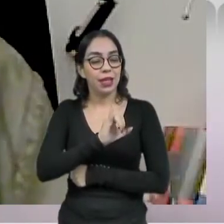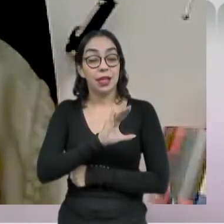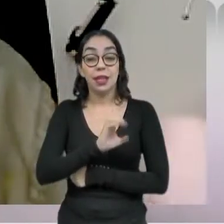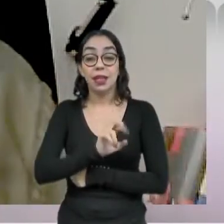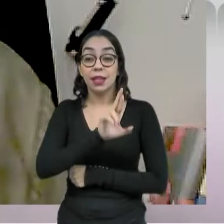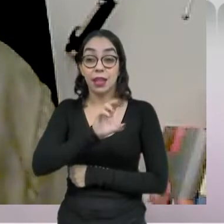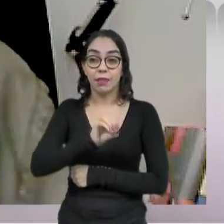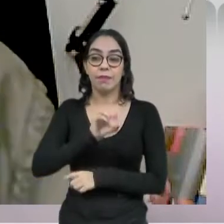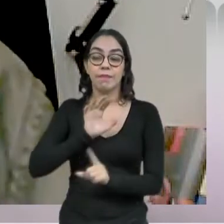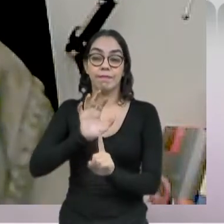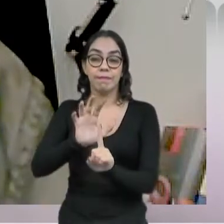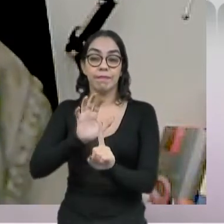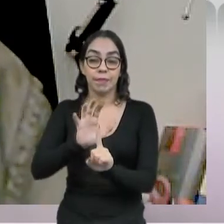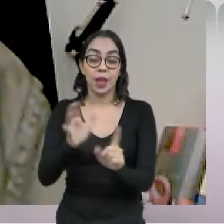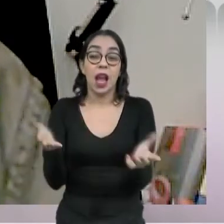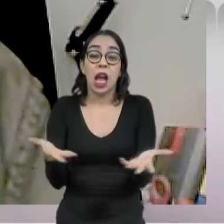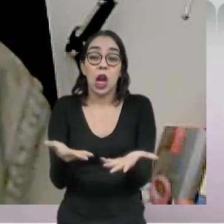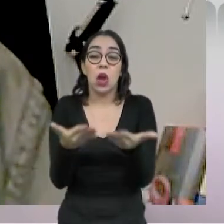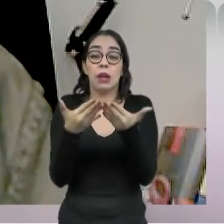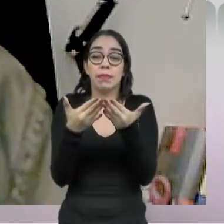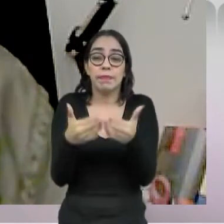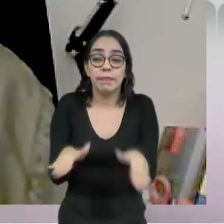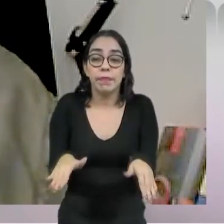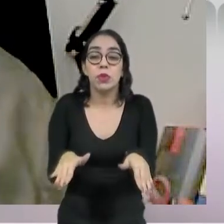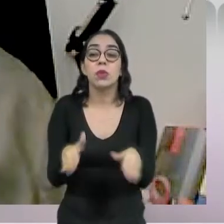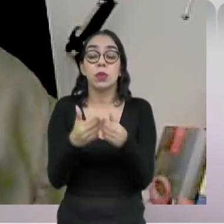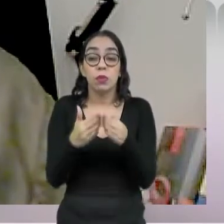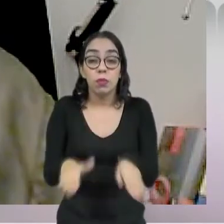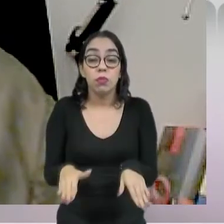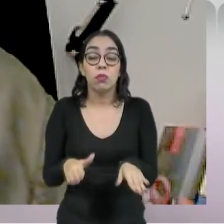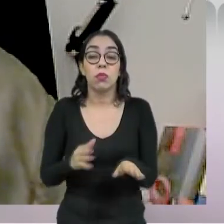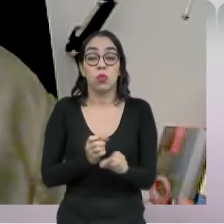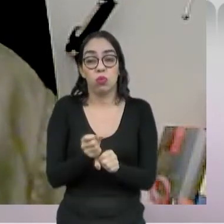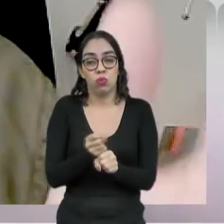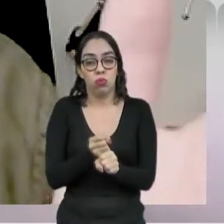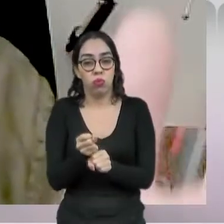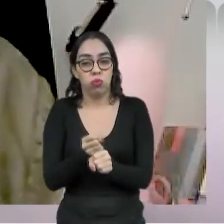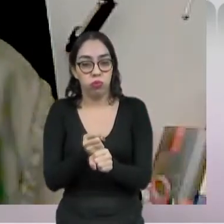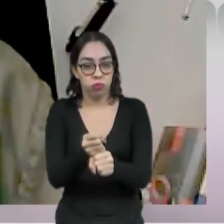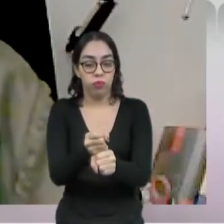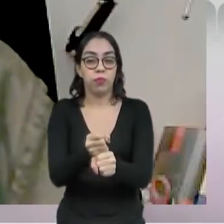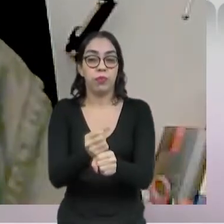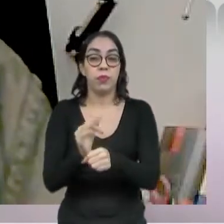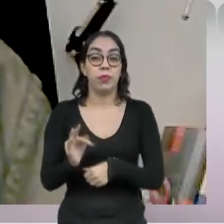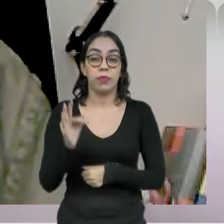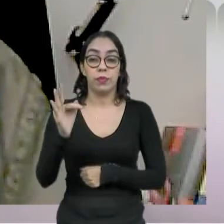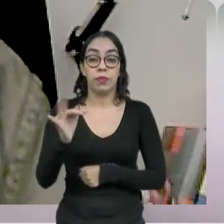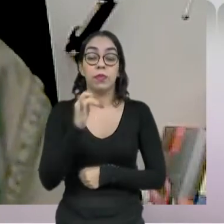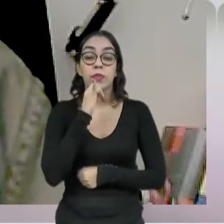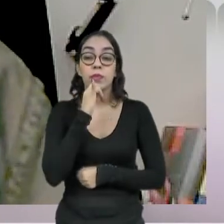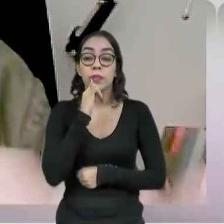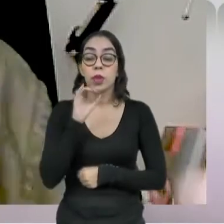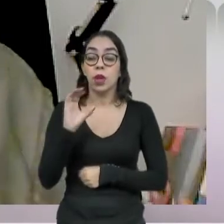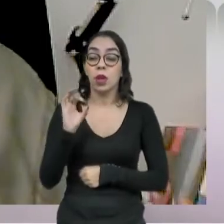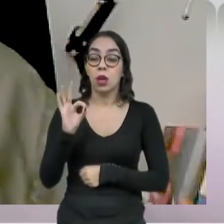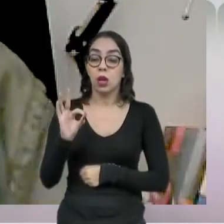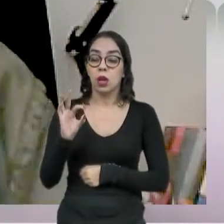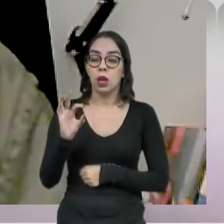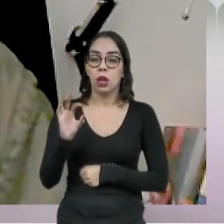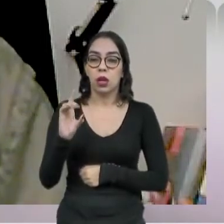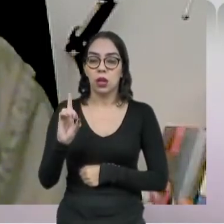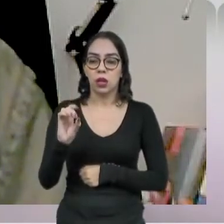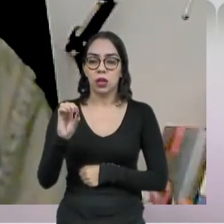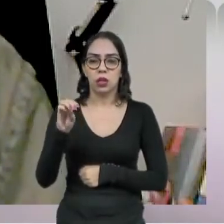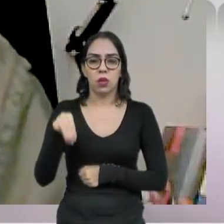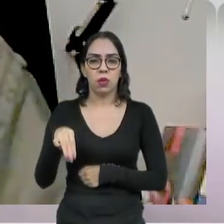evitar essa sangria de fiéis que se manifesta nas últimas décadas no país. O próprio Dom Fernando Panico, o bispo anterior do